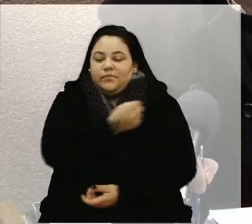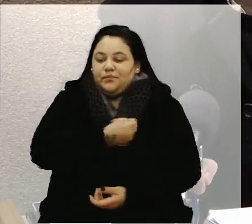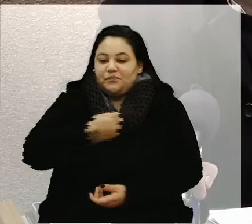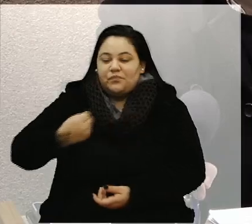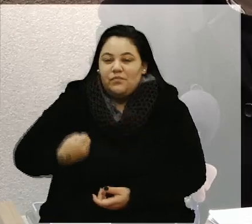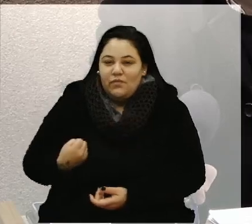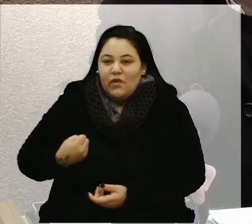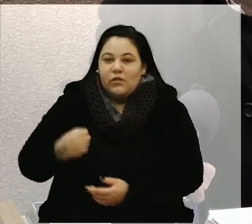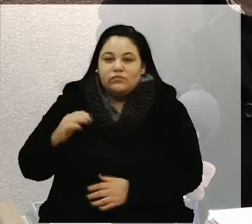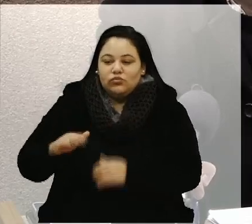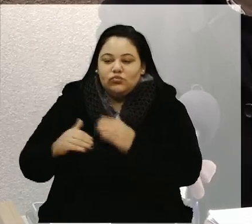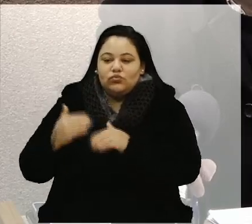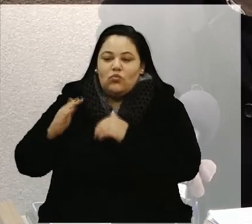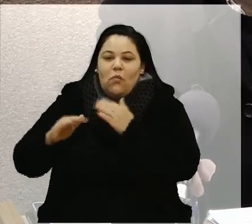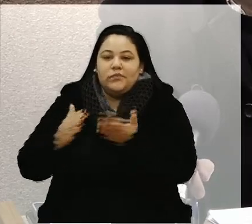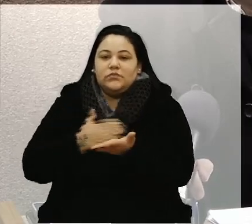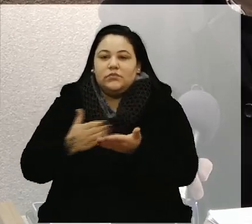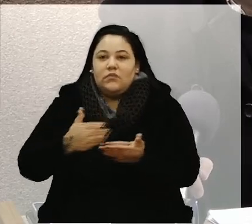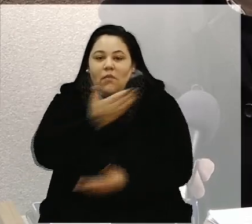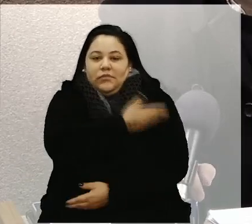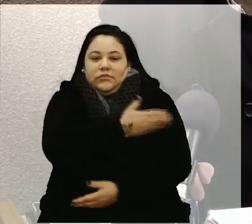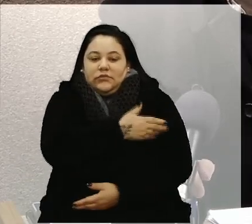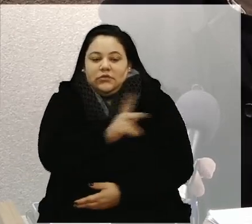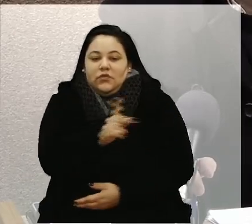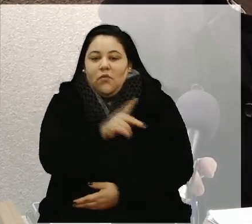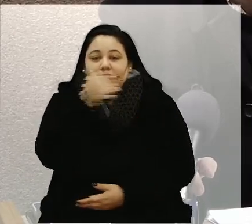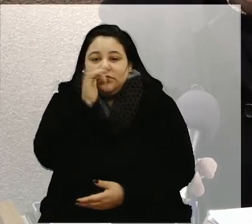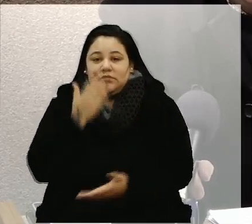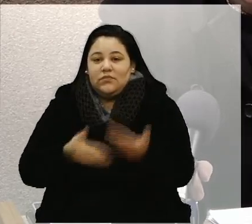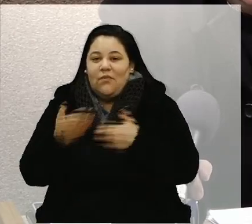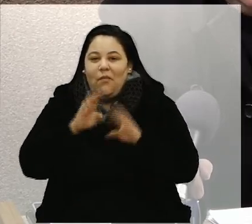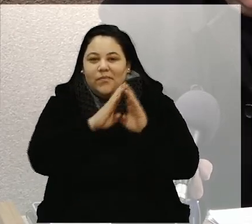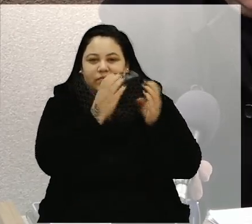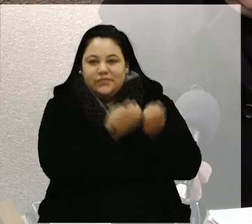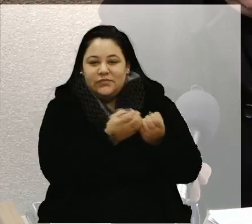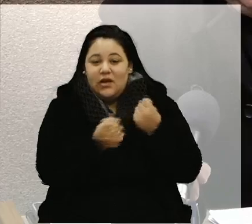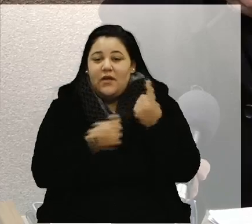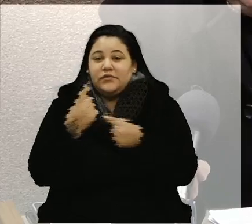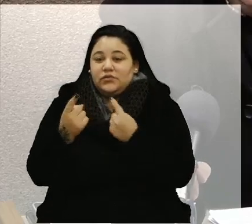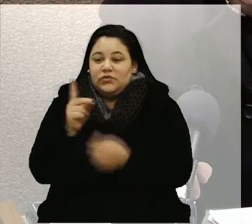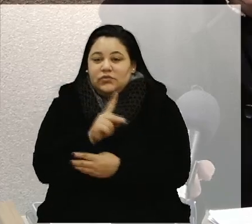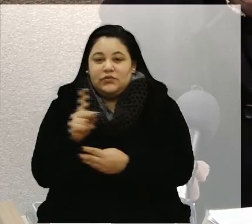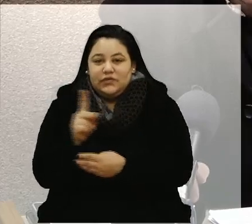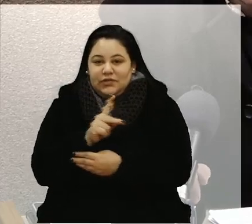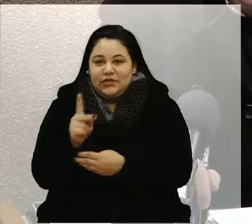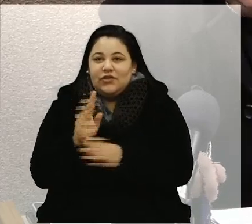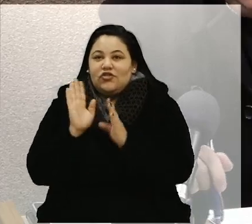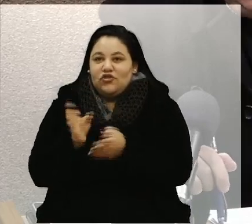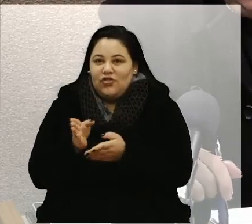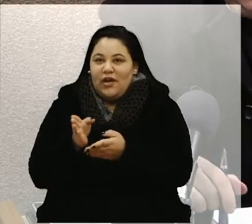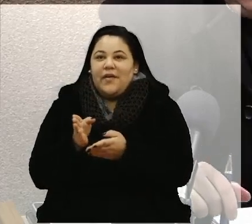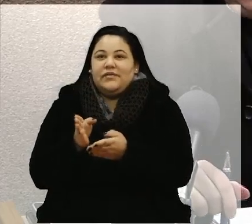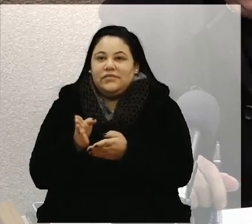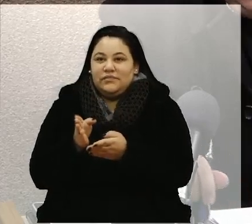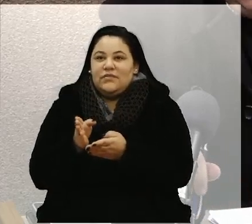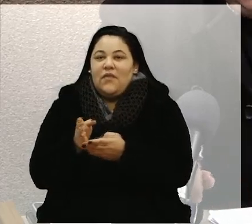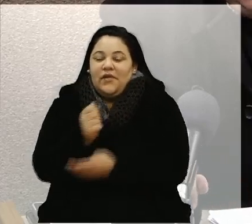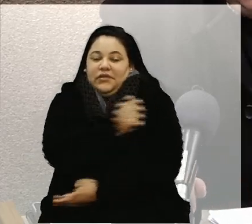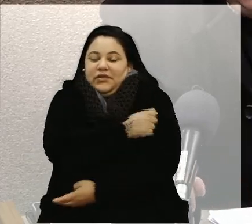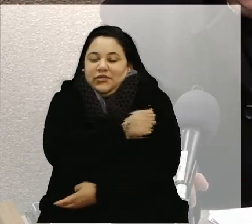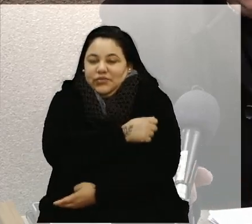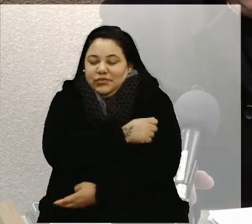passamos a treinar professores para poder atender a comunidade. Alguns professores haviam sido alunos do senhor Geronil,